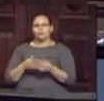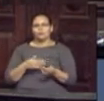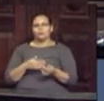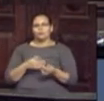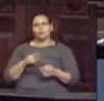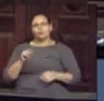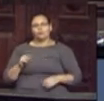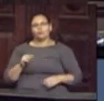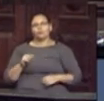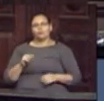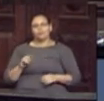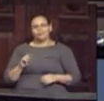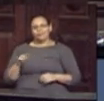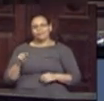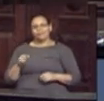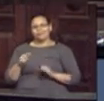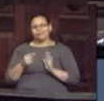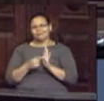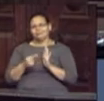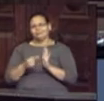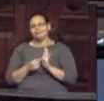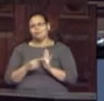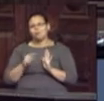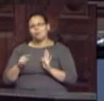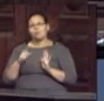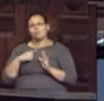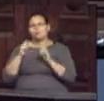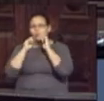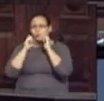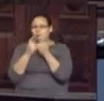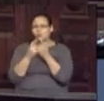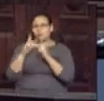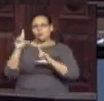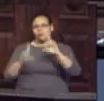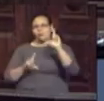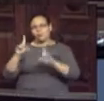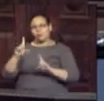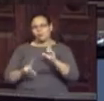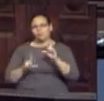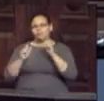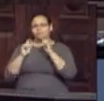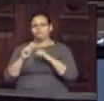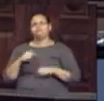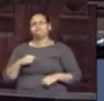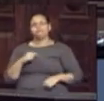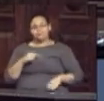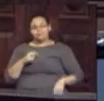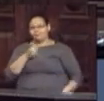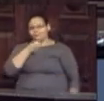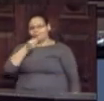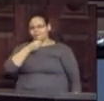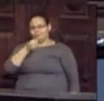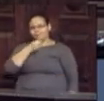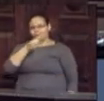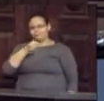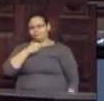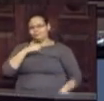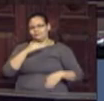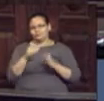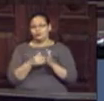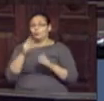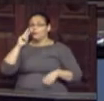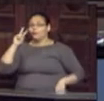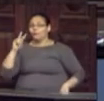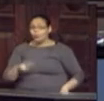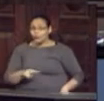os atos oficiais da Assembleia, a transmissão pela TV Alerj, todos os registros mostram, a imprensa cobrindo a sessão, todo mundo